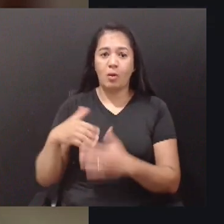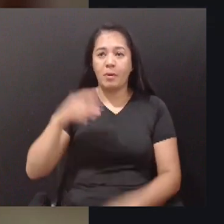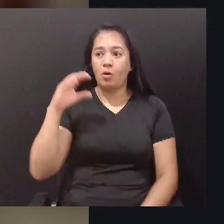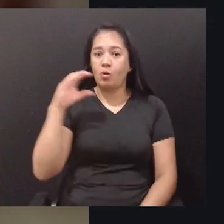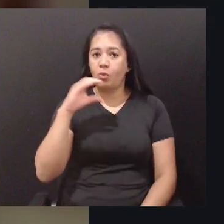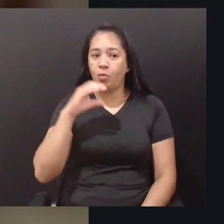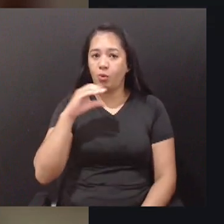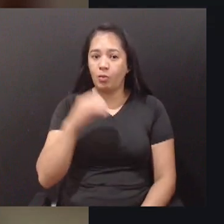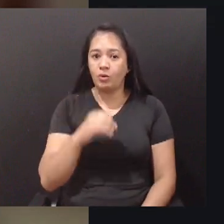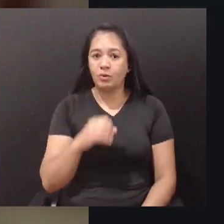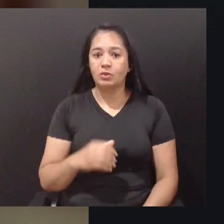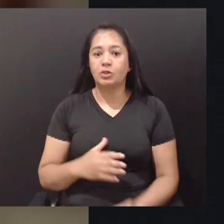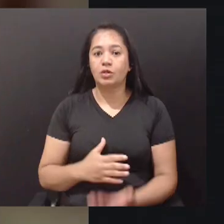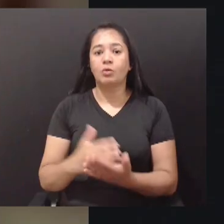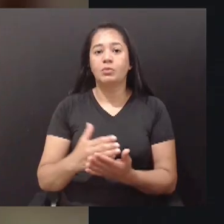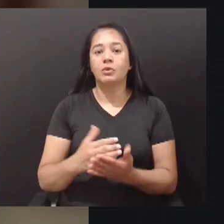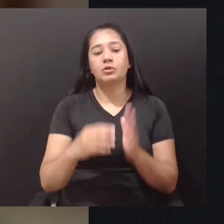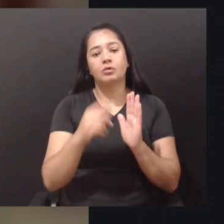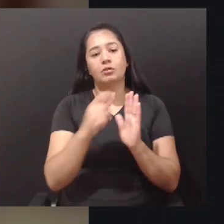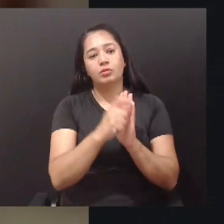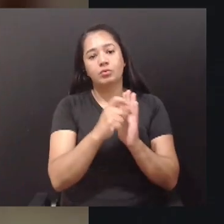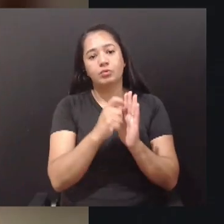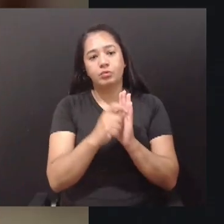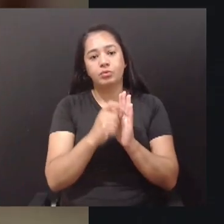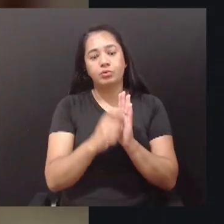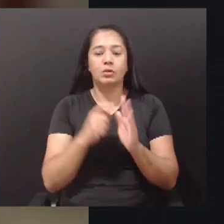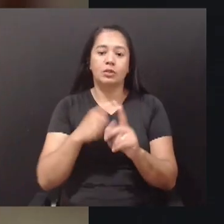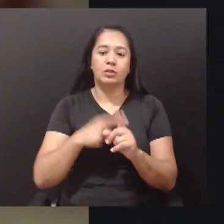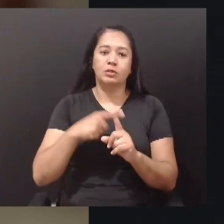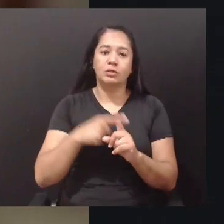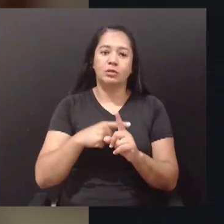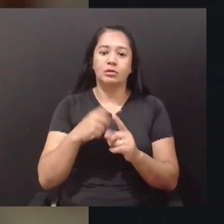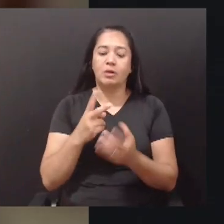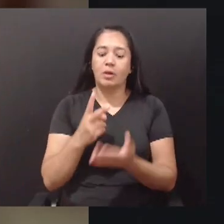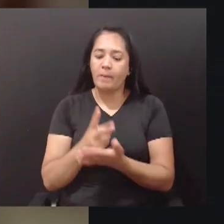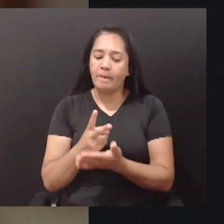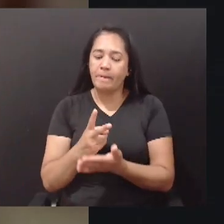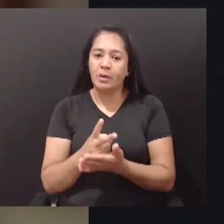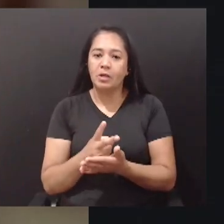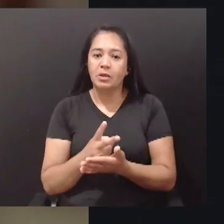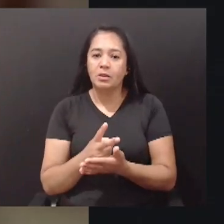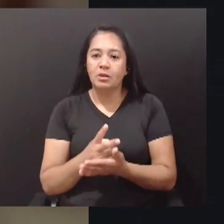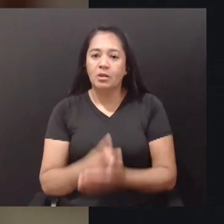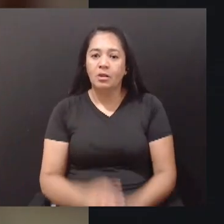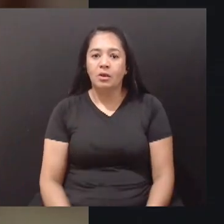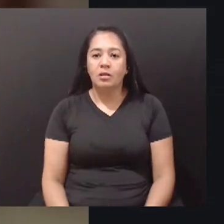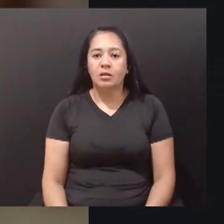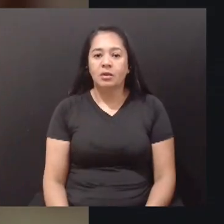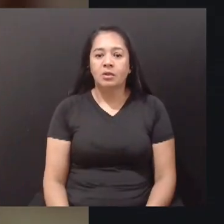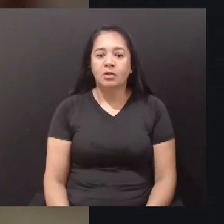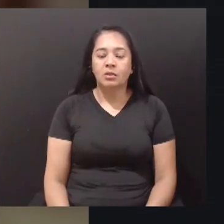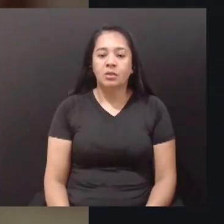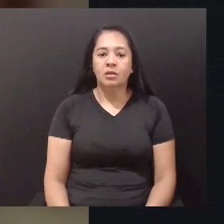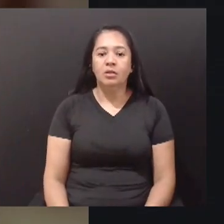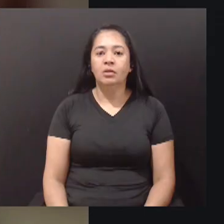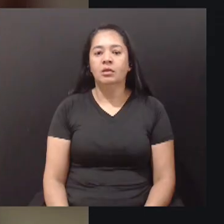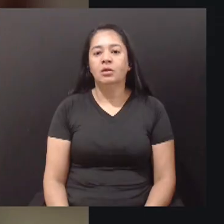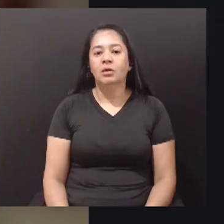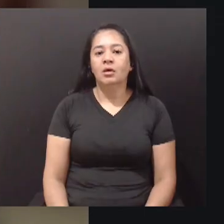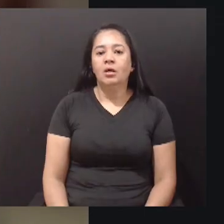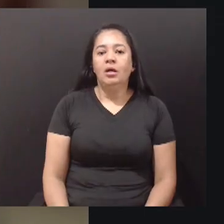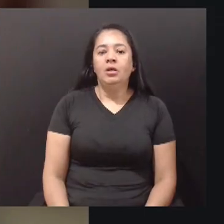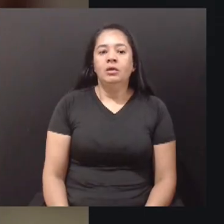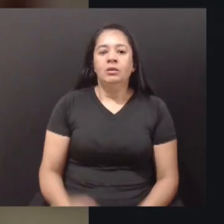o registro de temperaturas e mesmo na escala geológica. Os últimos 2